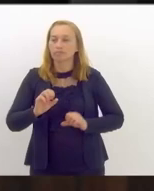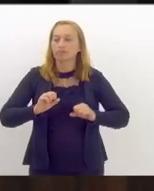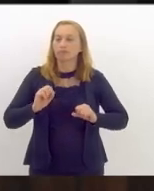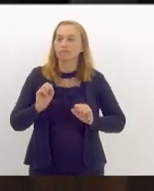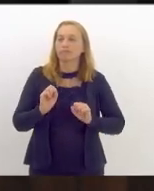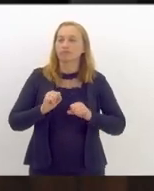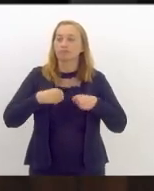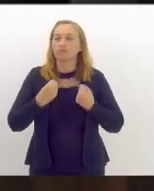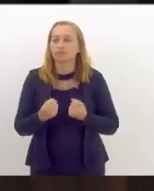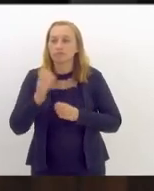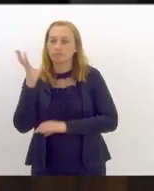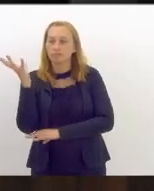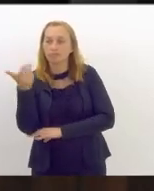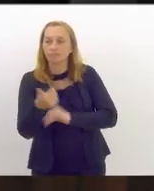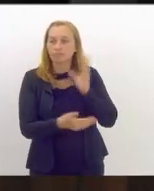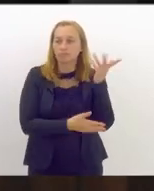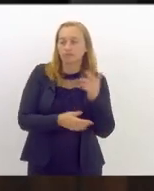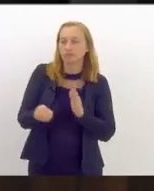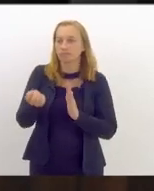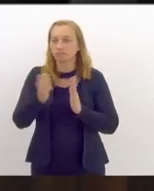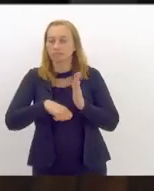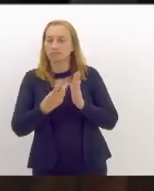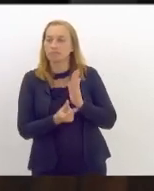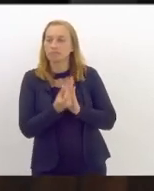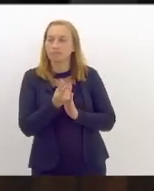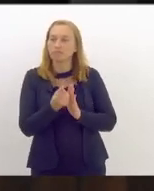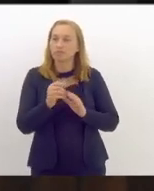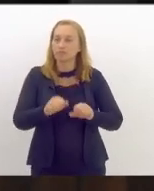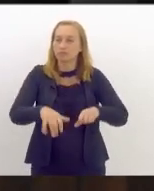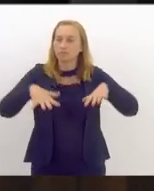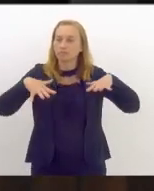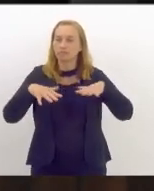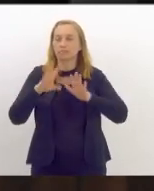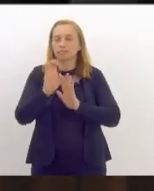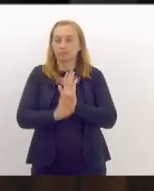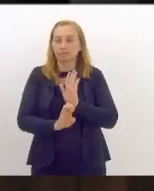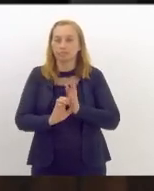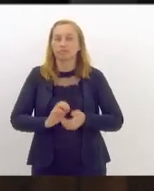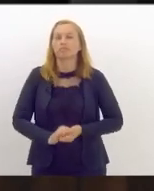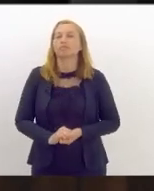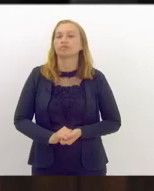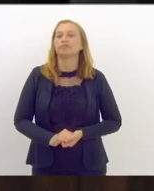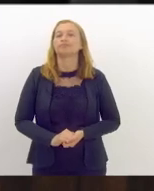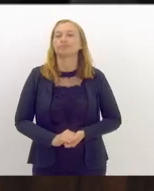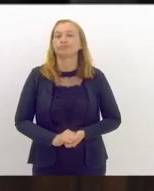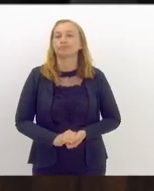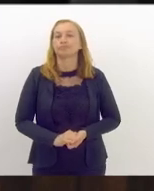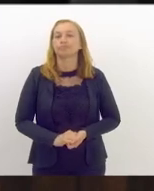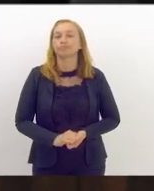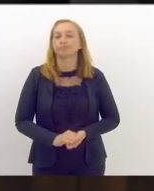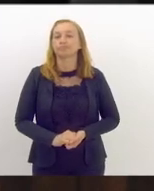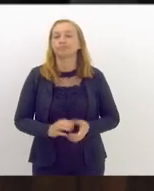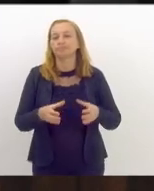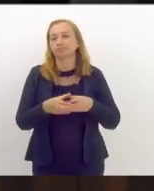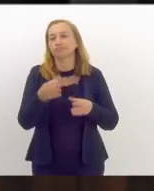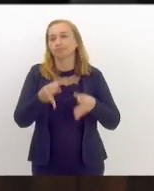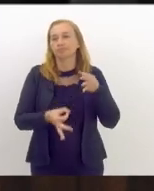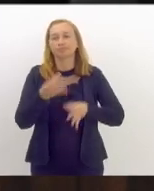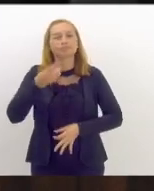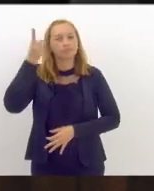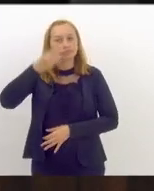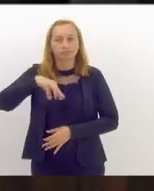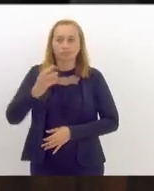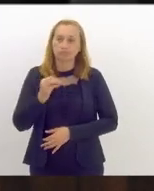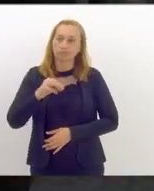economia tributação e orçamento sobre as emendas de plenário para emitir pela comissão de condição Justiça